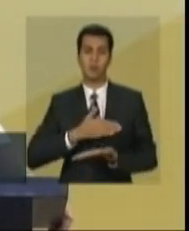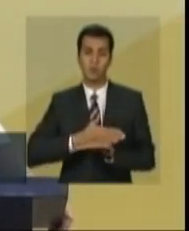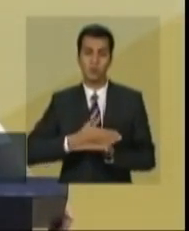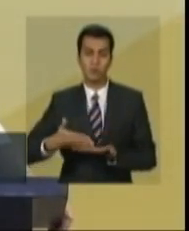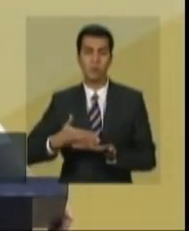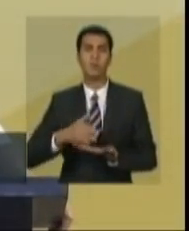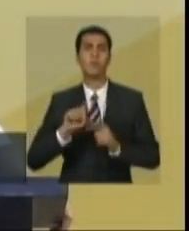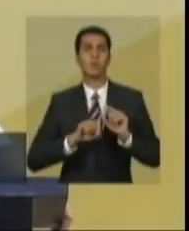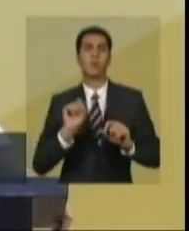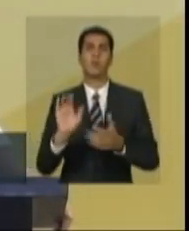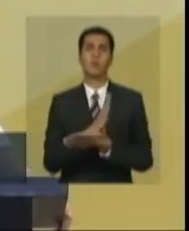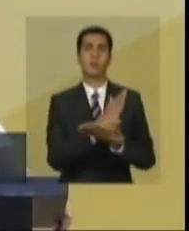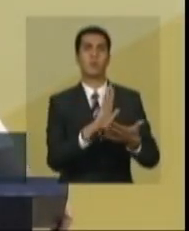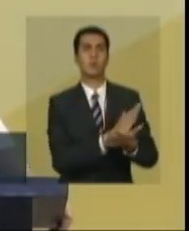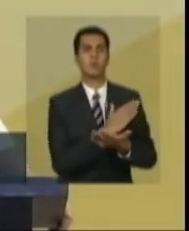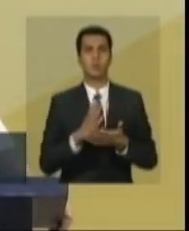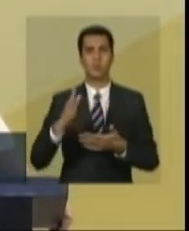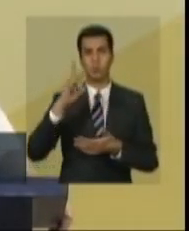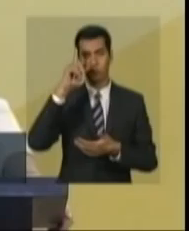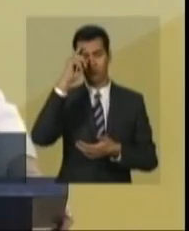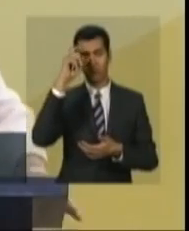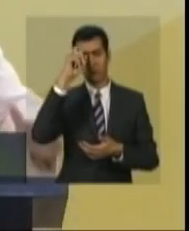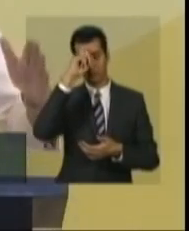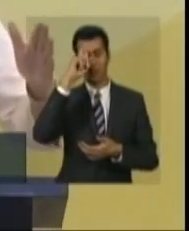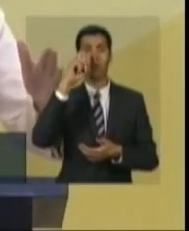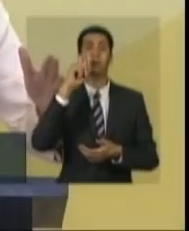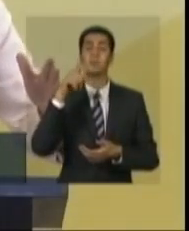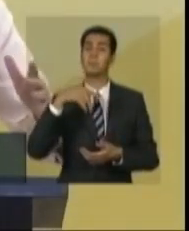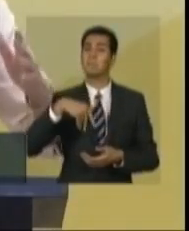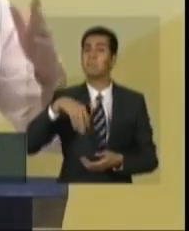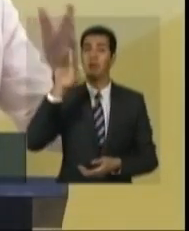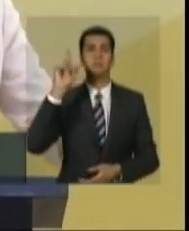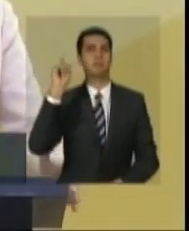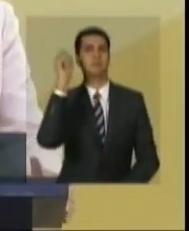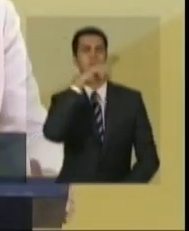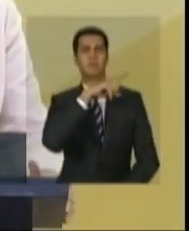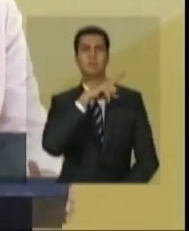dificuldades. Alguns que já as têm